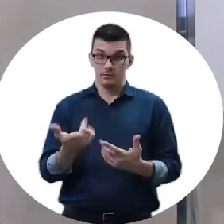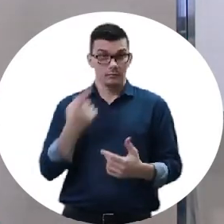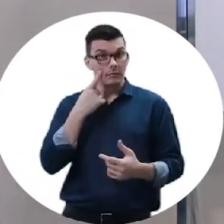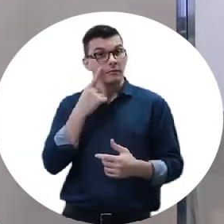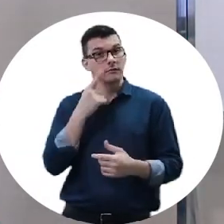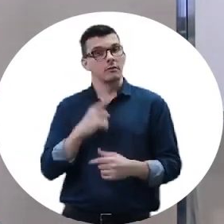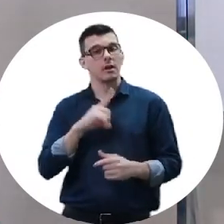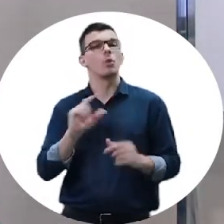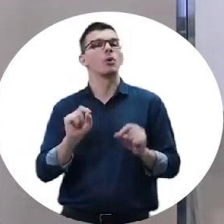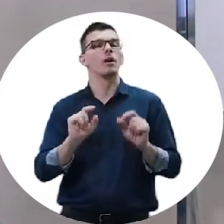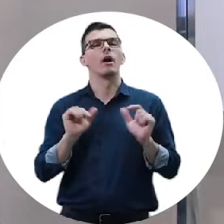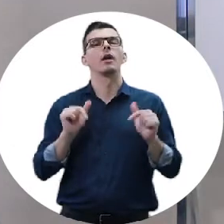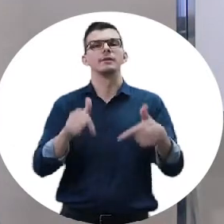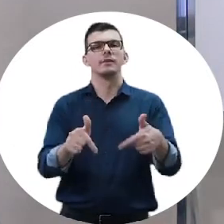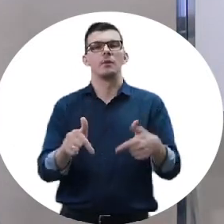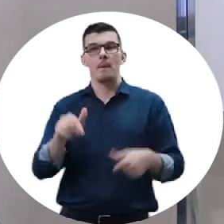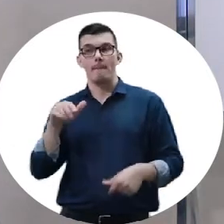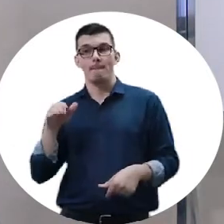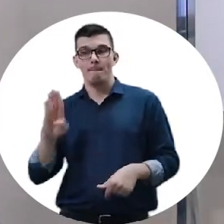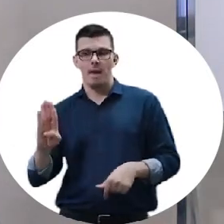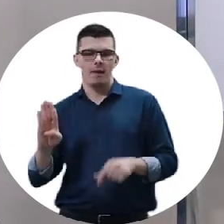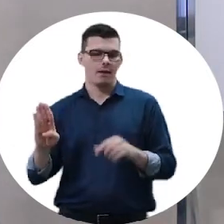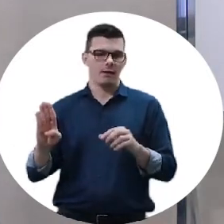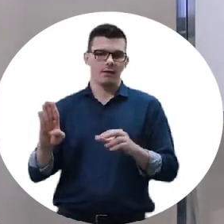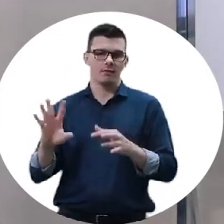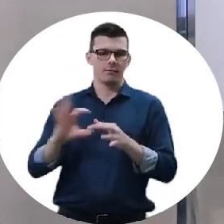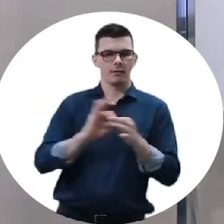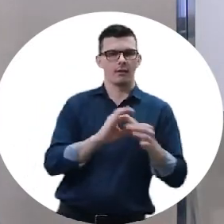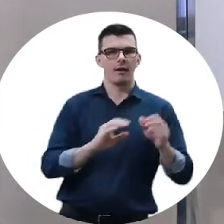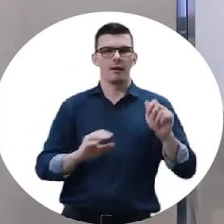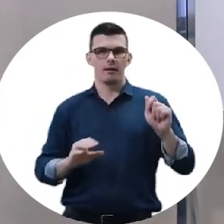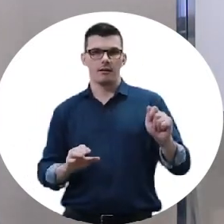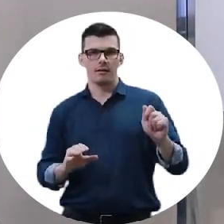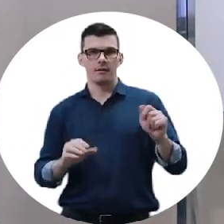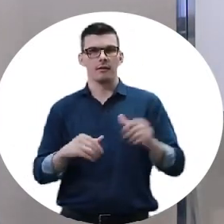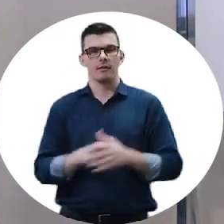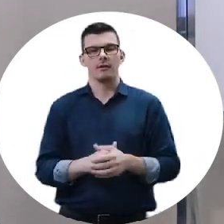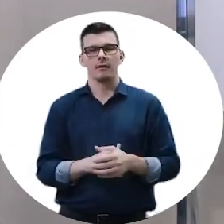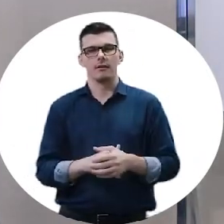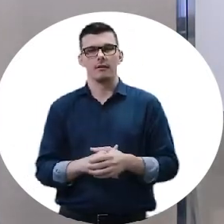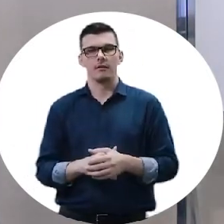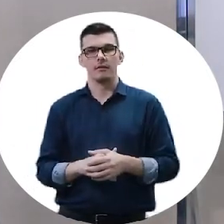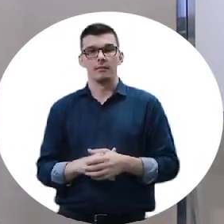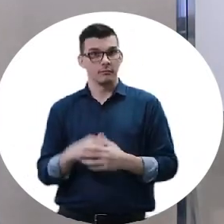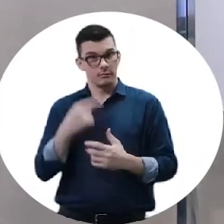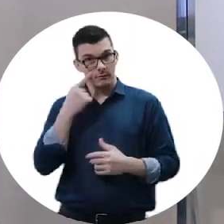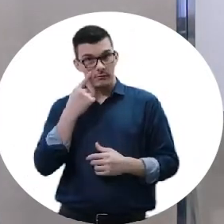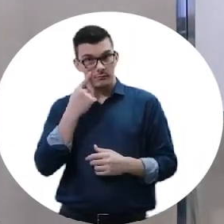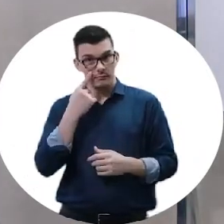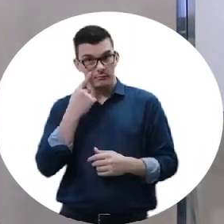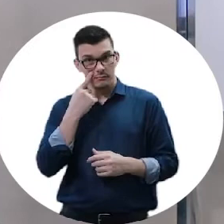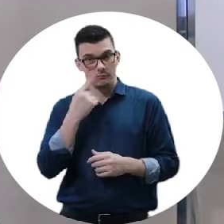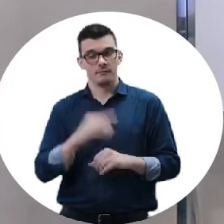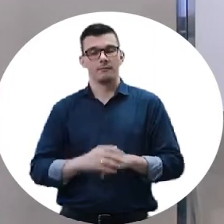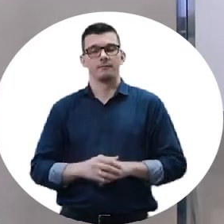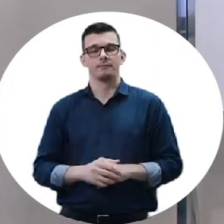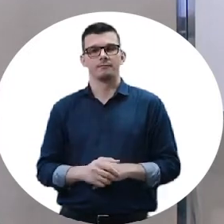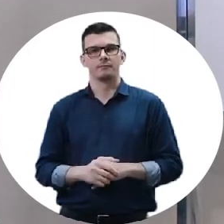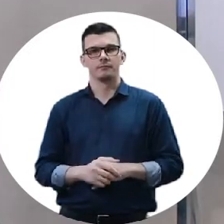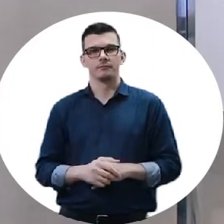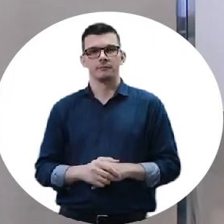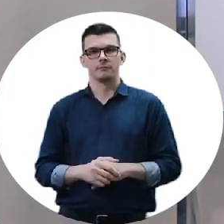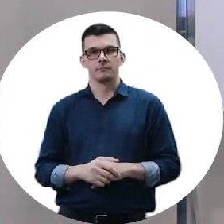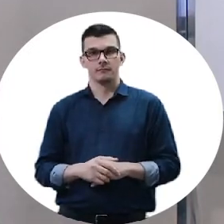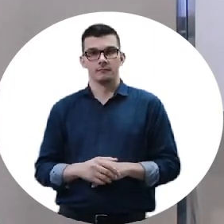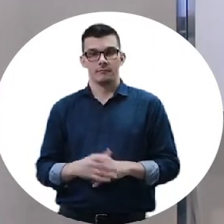vai aparecer a reação de B em relação a A. É a atração que A está fazendo em B. É um